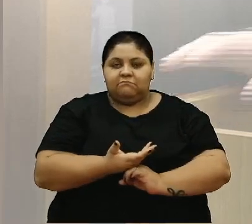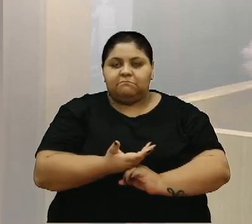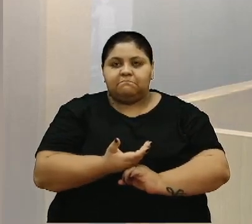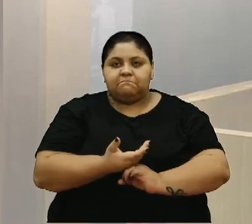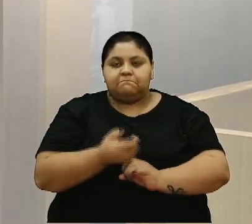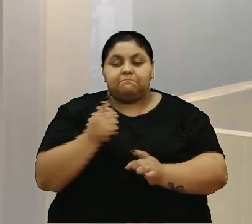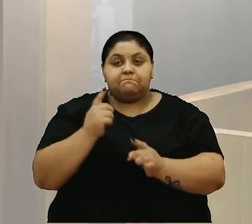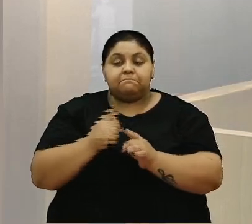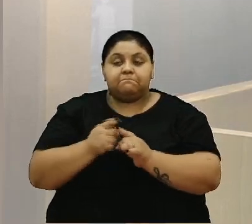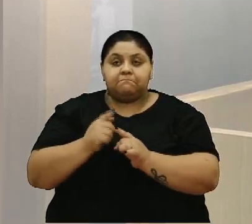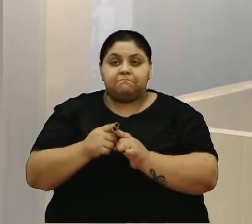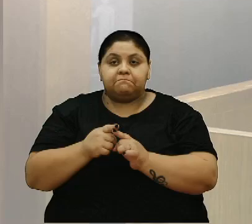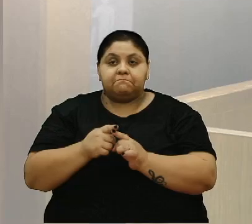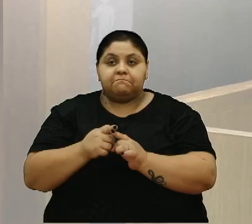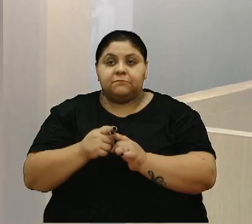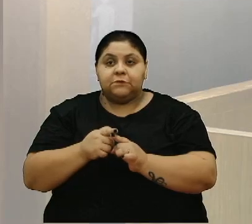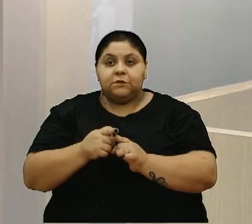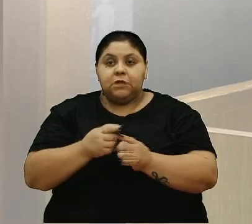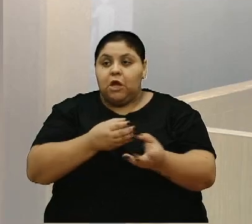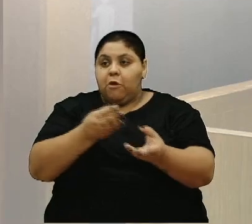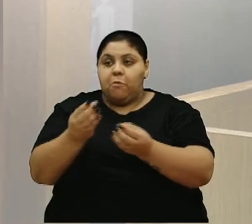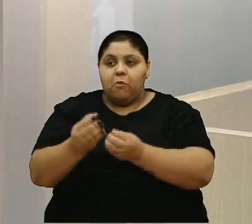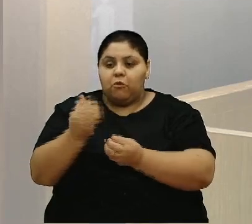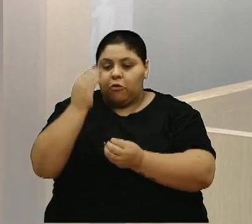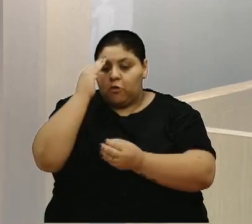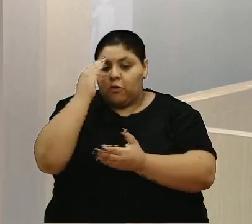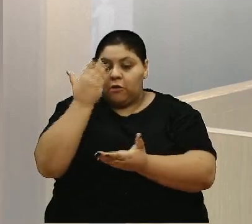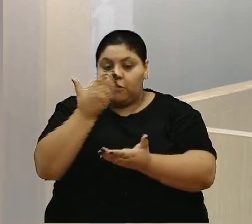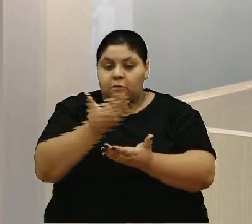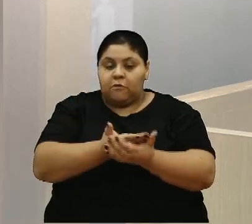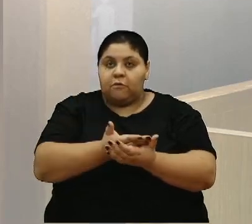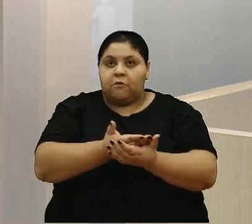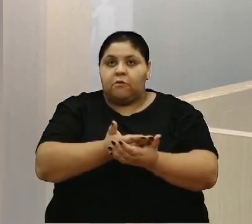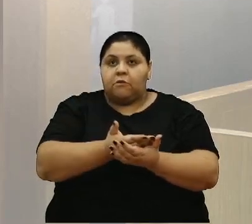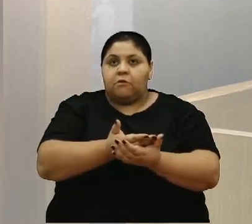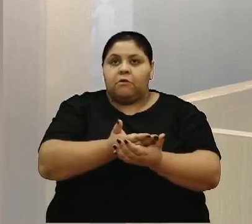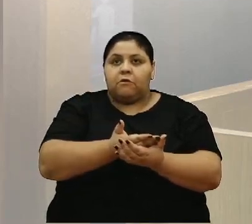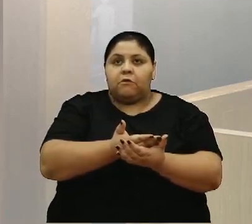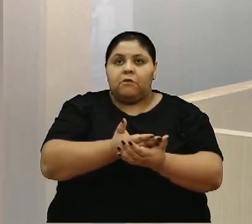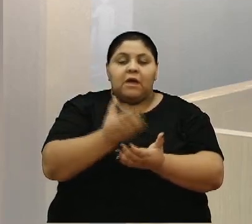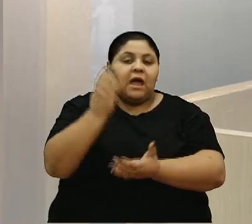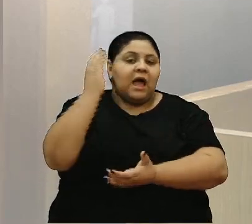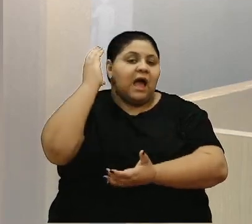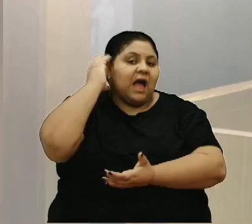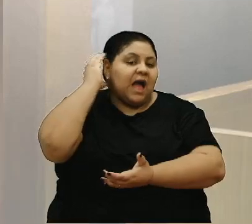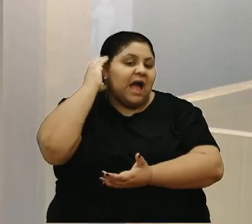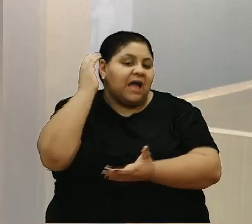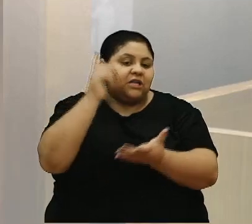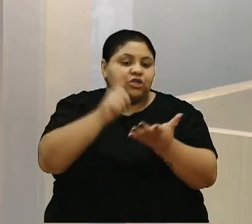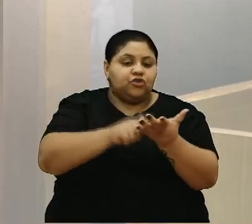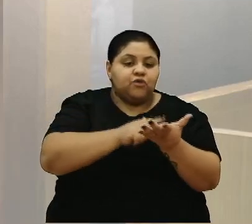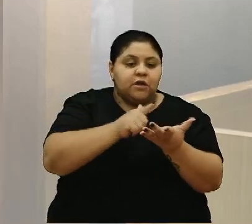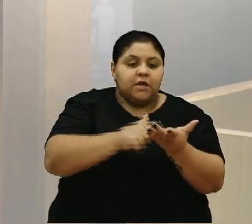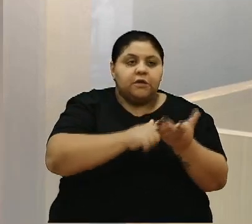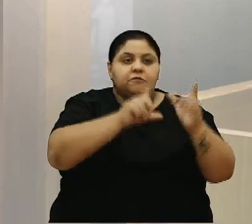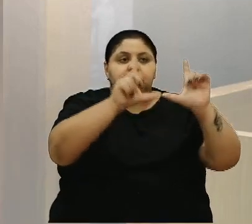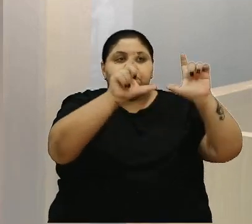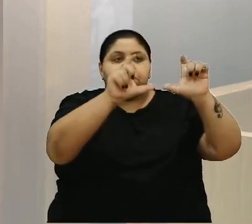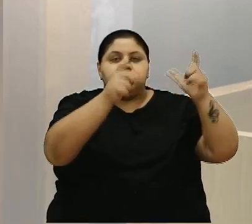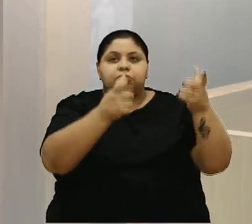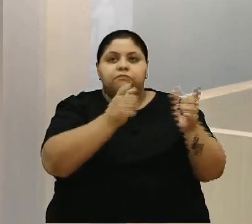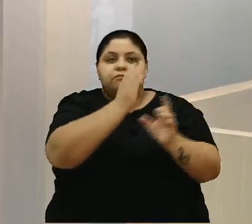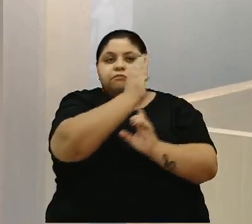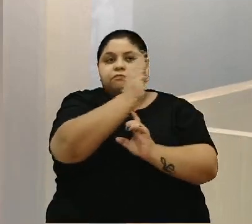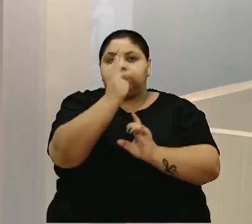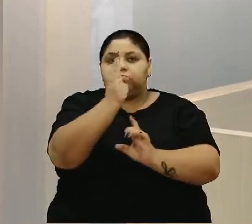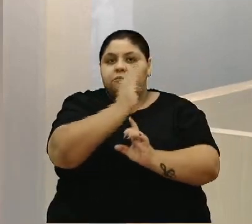Porque muitos entendem que enciclopédias, a rádio, a televisão e a